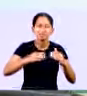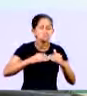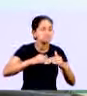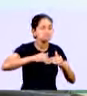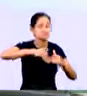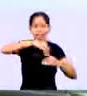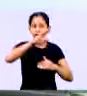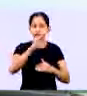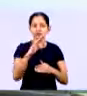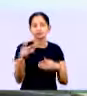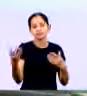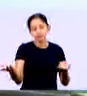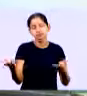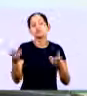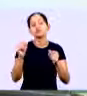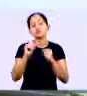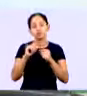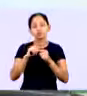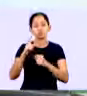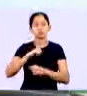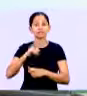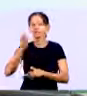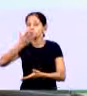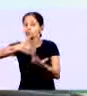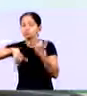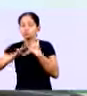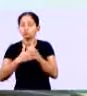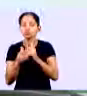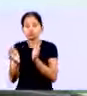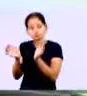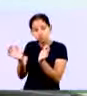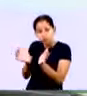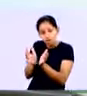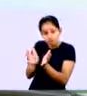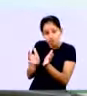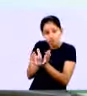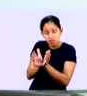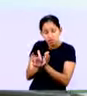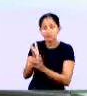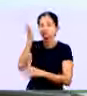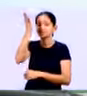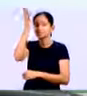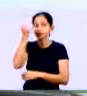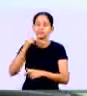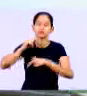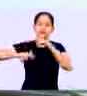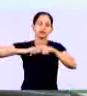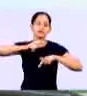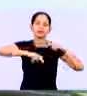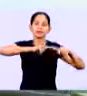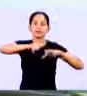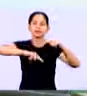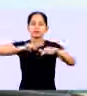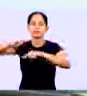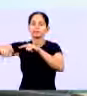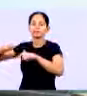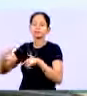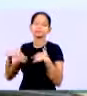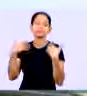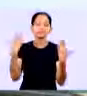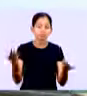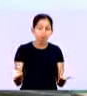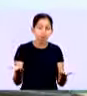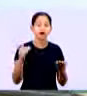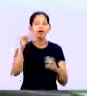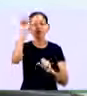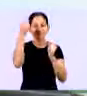consumindo muito, eu tenha toda uma equipe preparada para fazer esse atendimento, tá? Então, normalmente, o que acontece? Muitas vezes, as